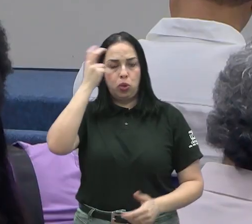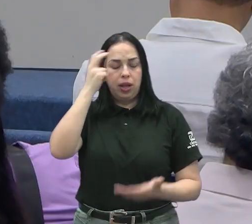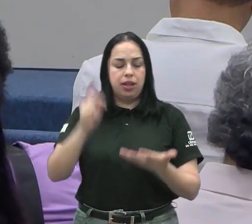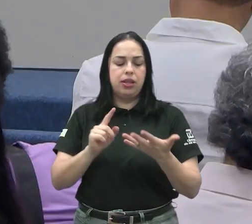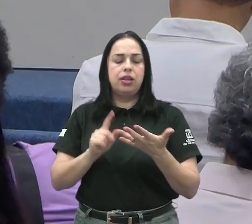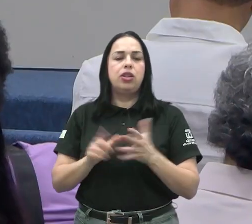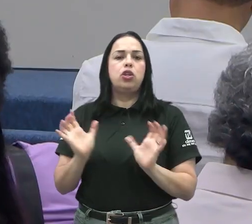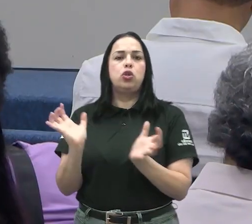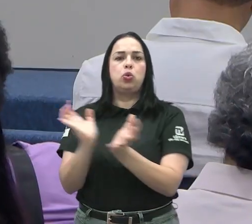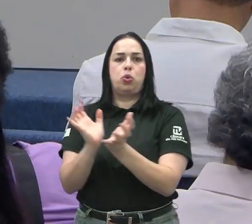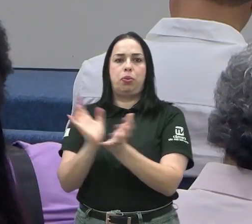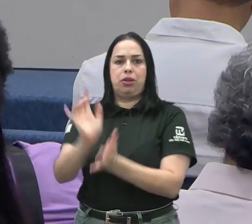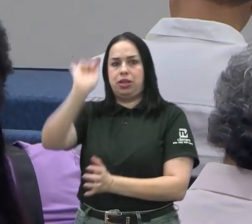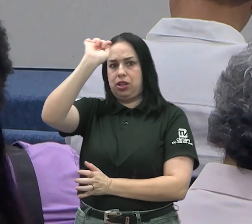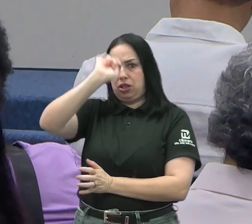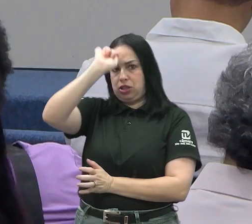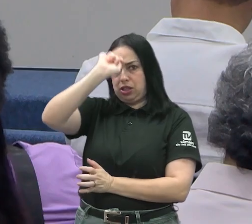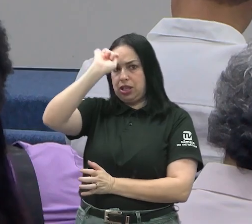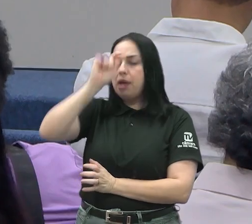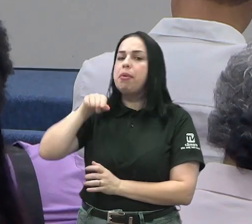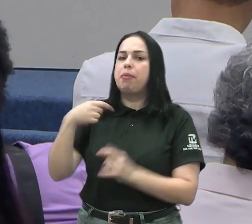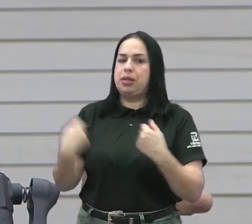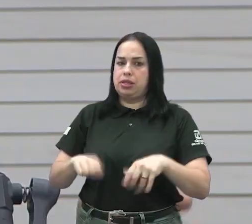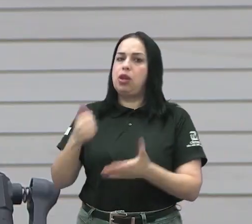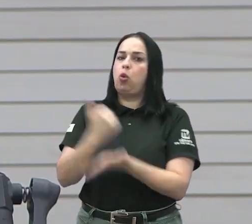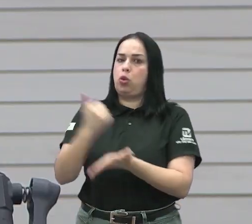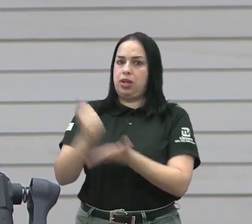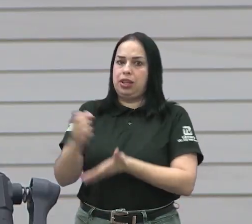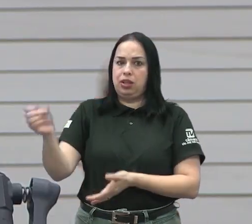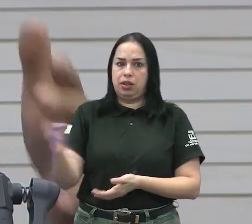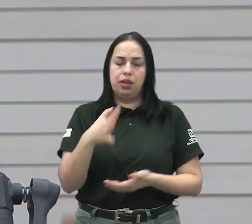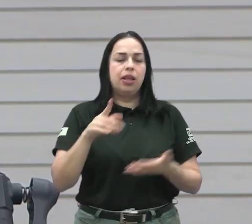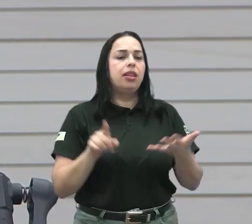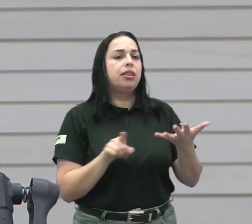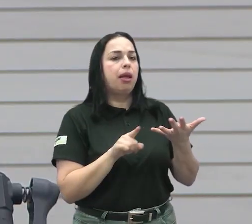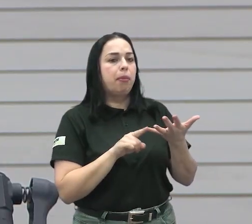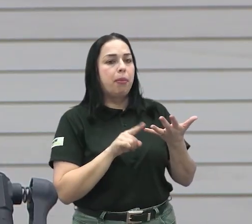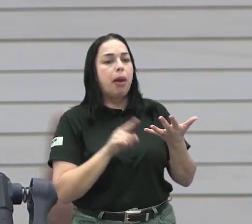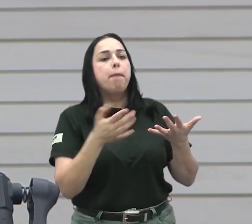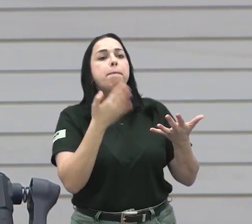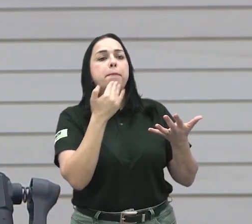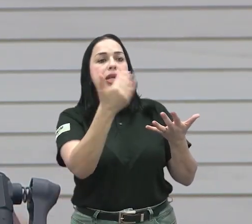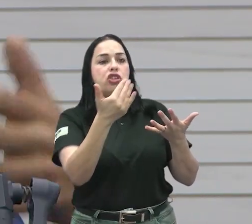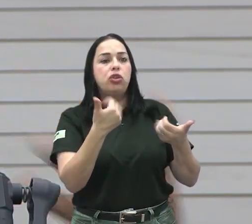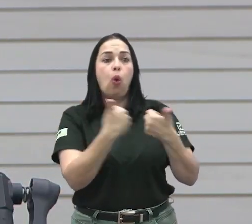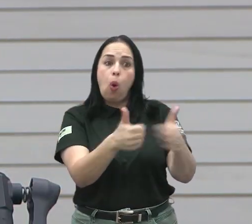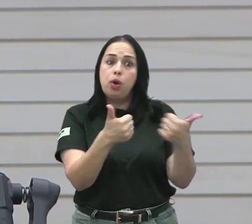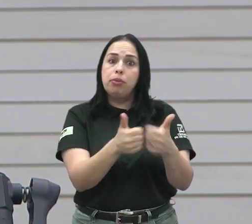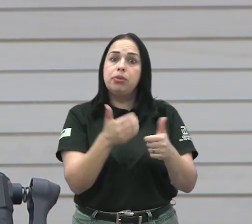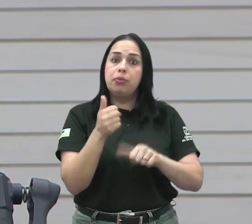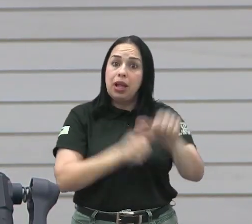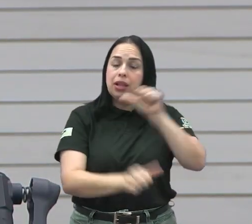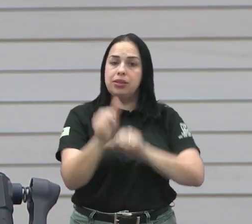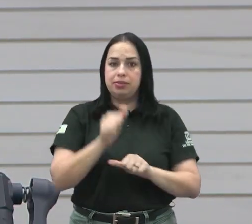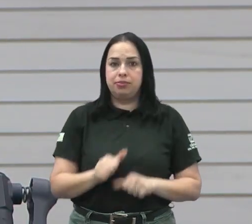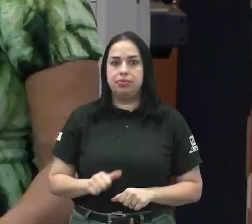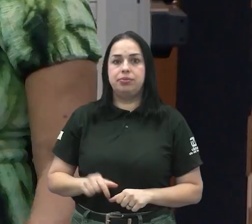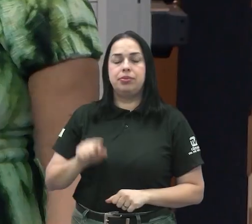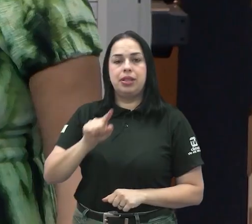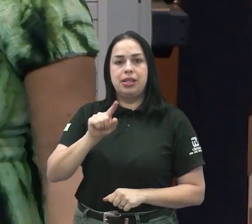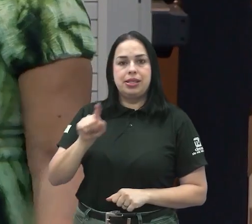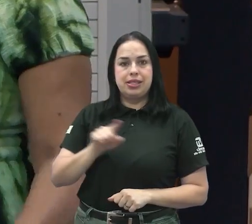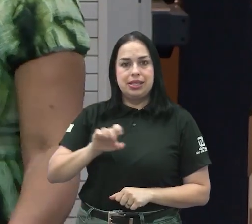e aumento do efetivo da Guarda Municipal. Também houve pedidos de melhorias no transporte